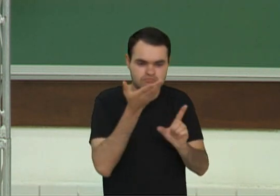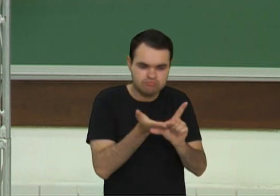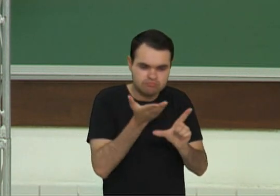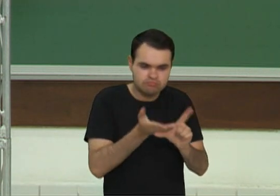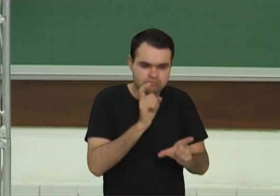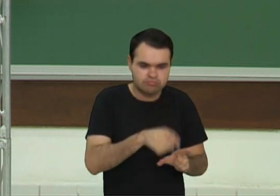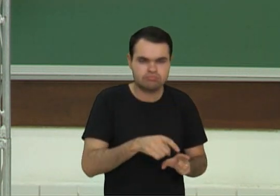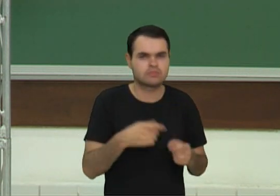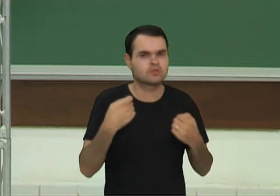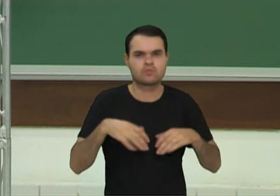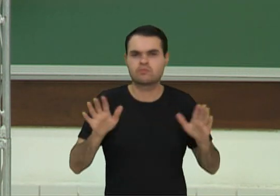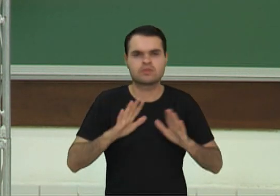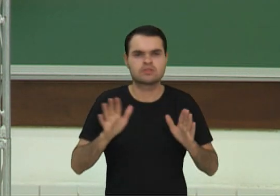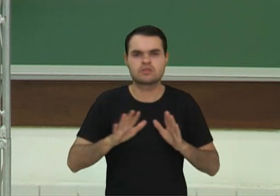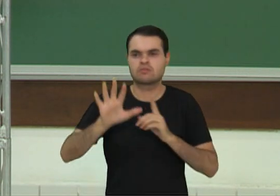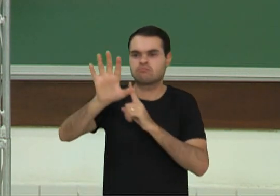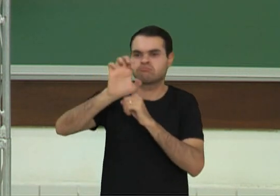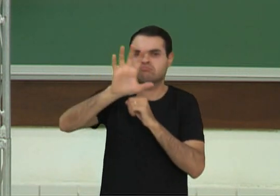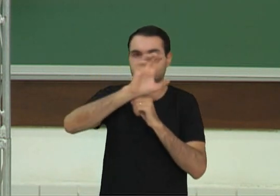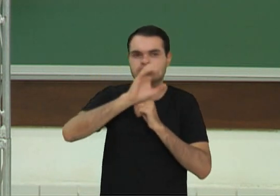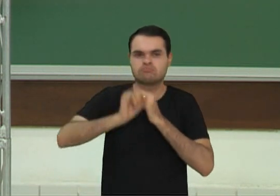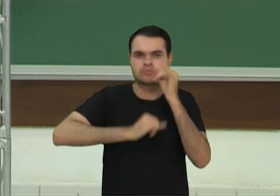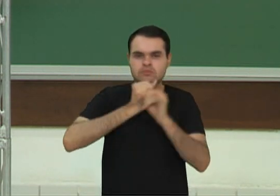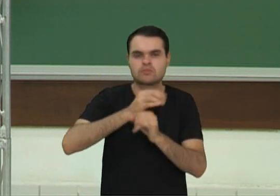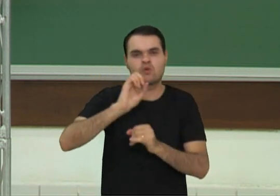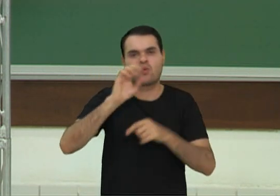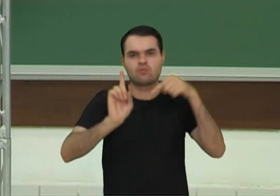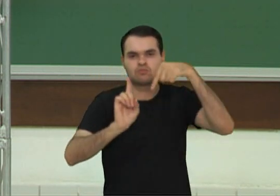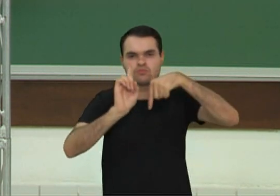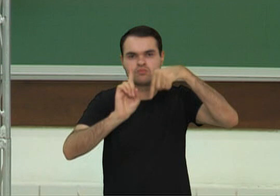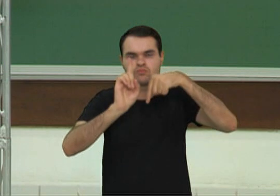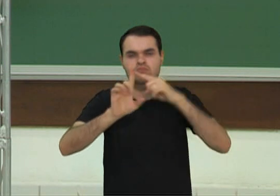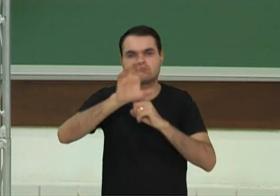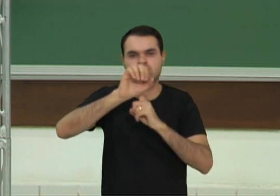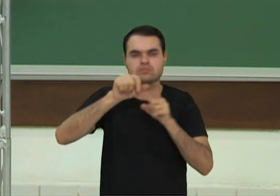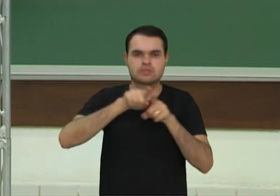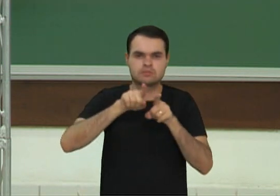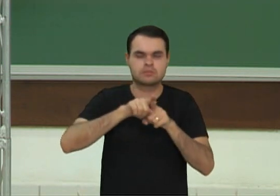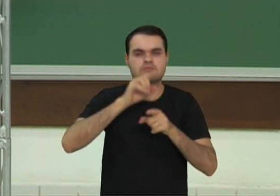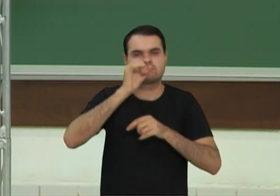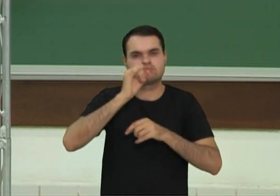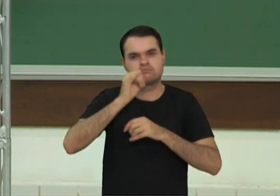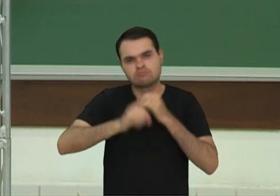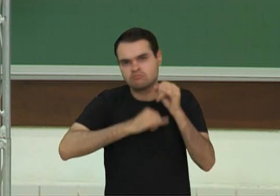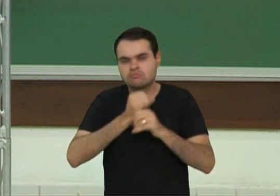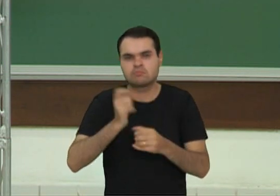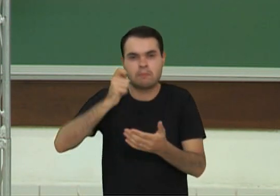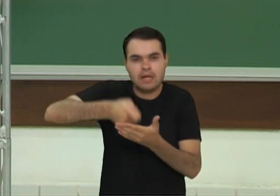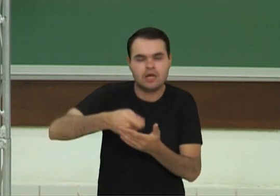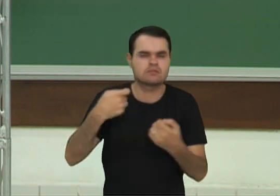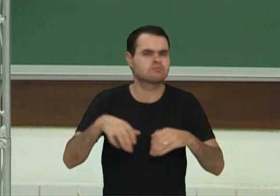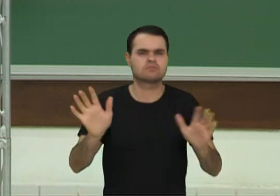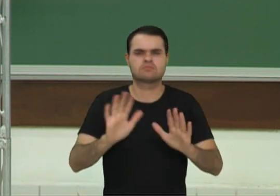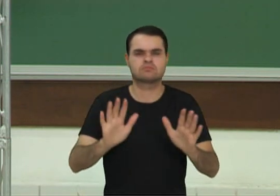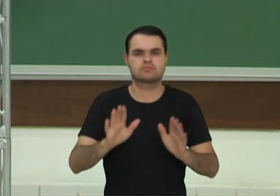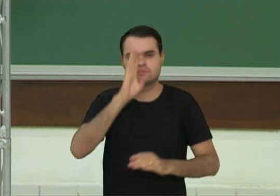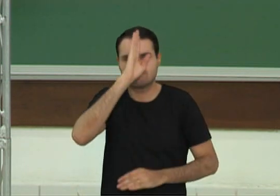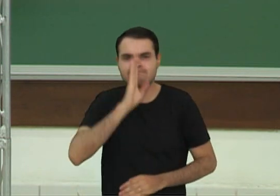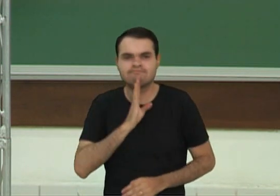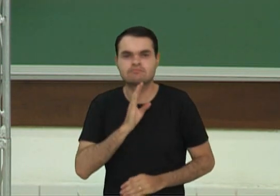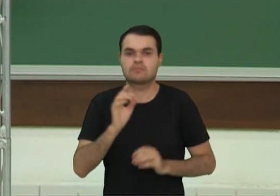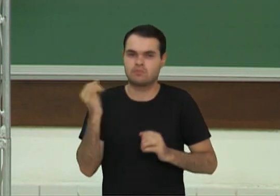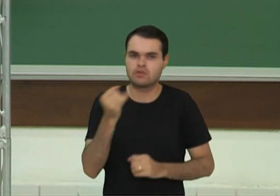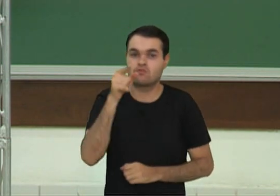isso sem a necessidade de dispor de uma rede Wi-Fi ou de créditos e dados móveis. Então é importante que você baixe o